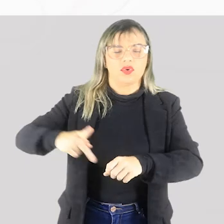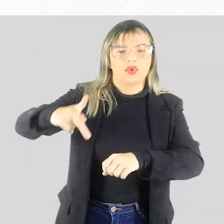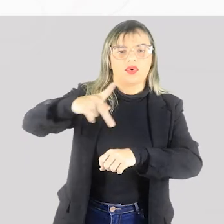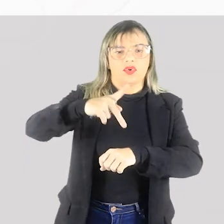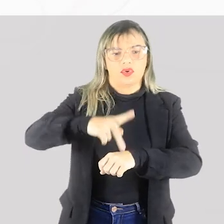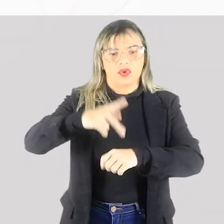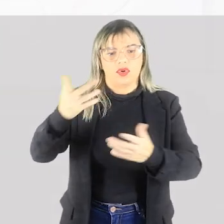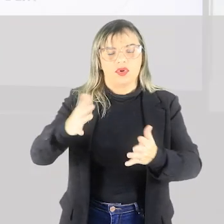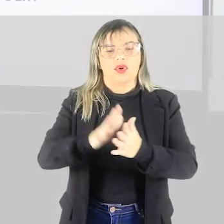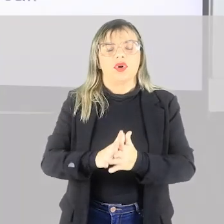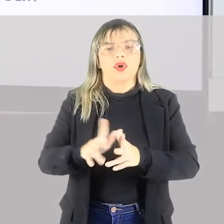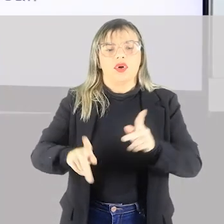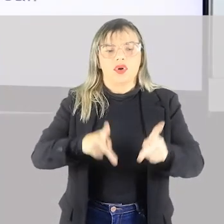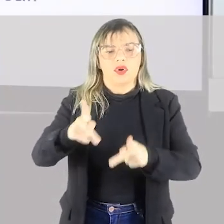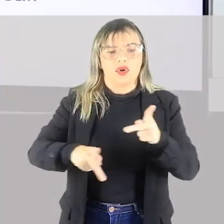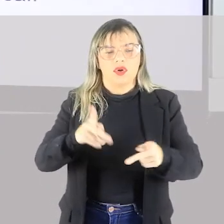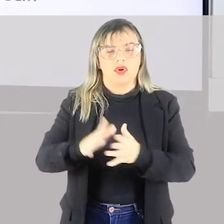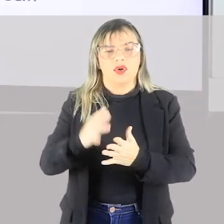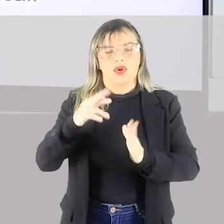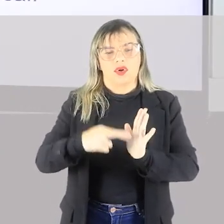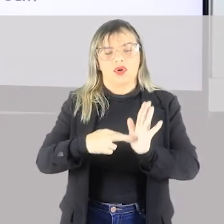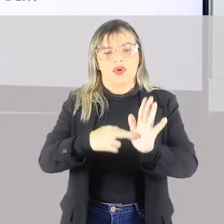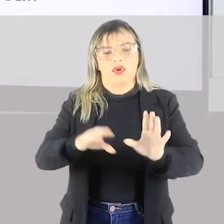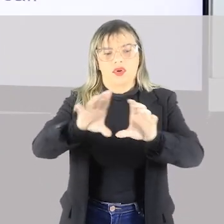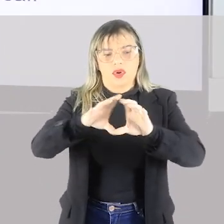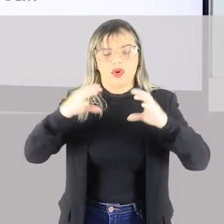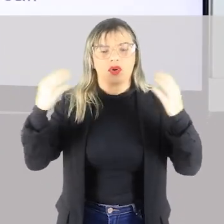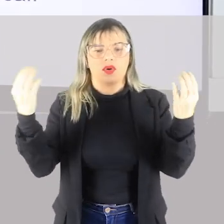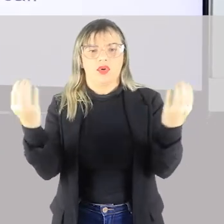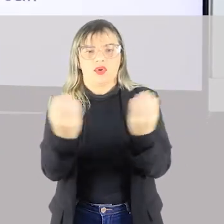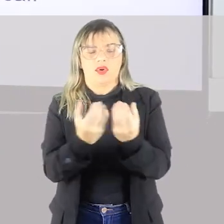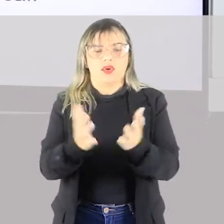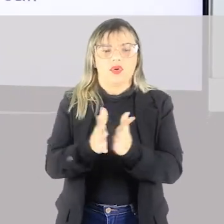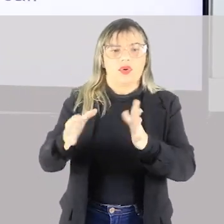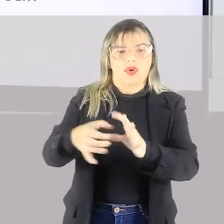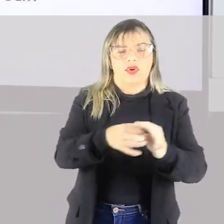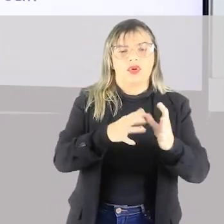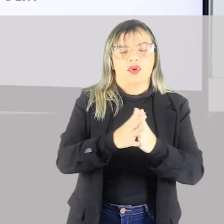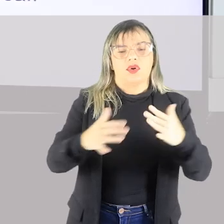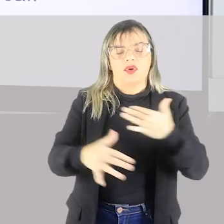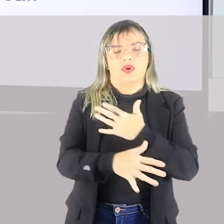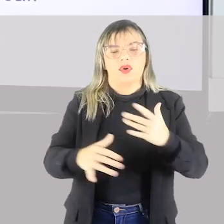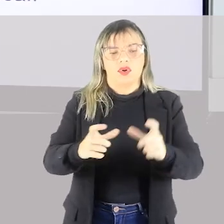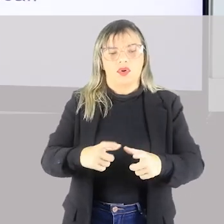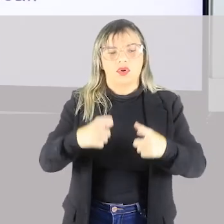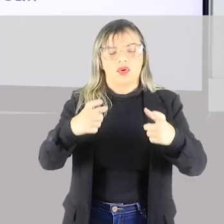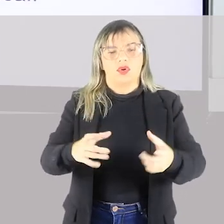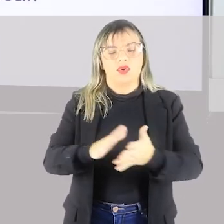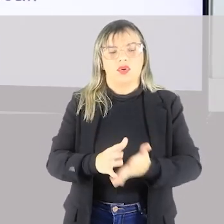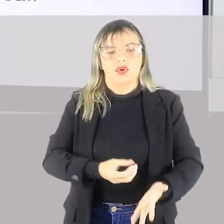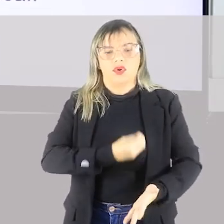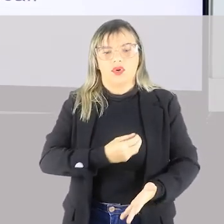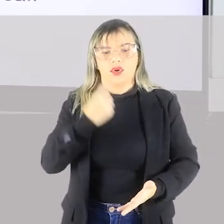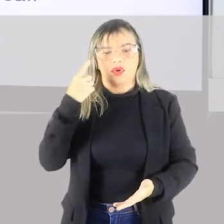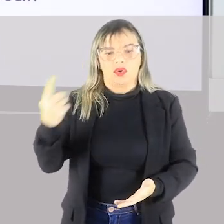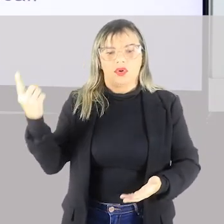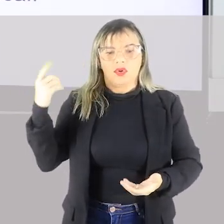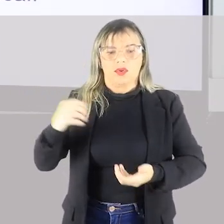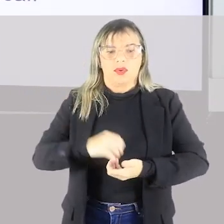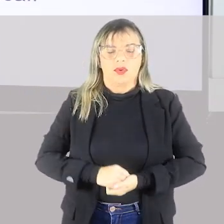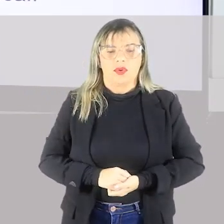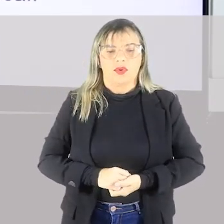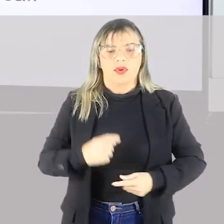política oficial com a representação da comunidade, da população, da cidade, do bairro, quanto a política